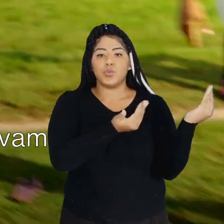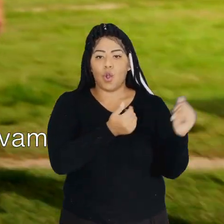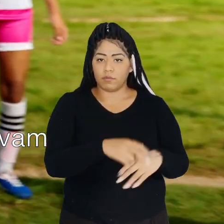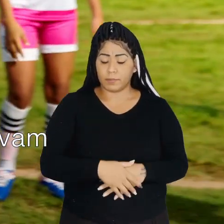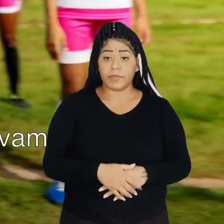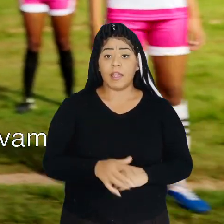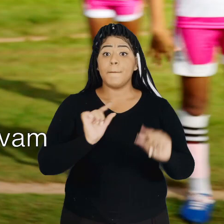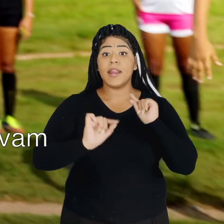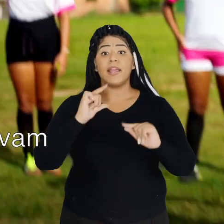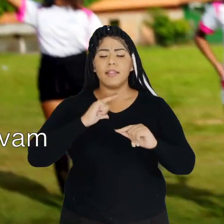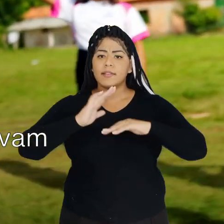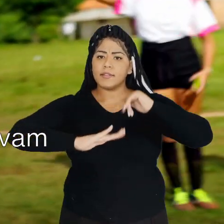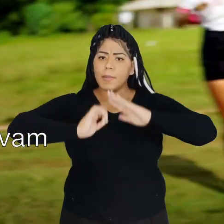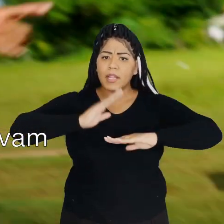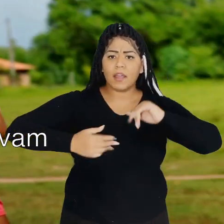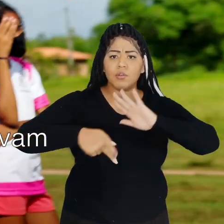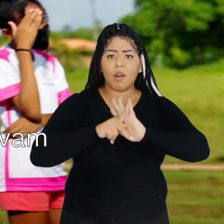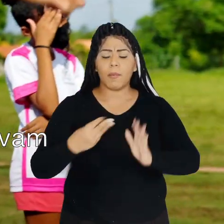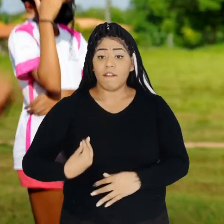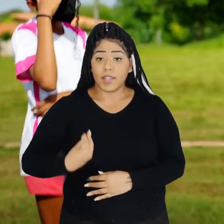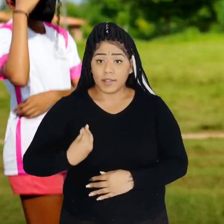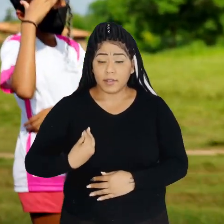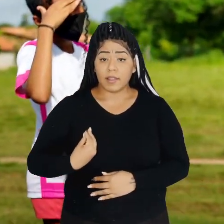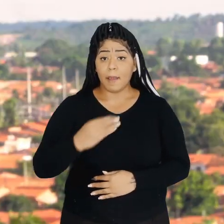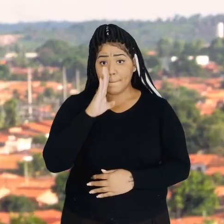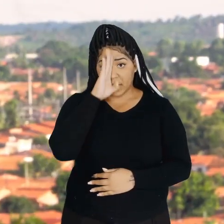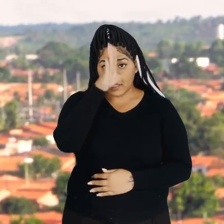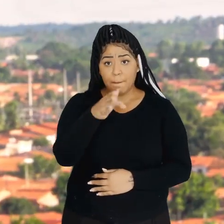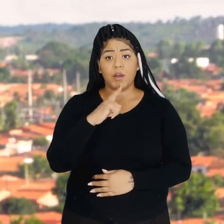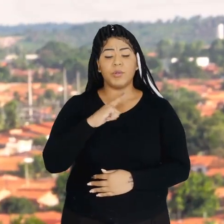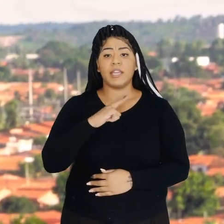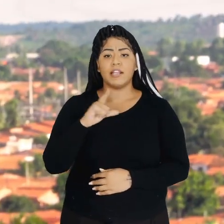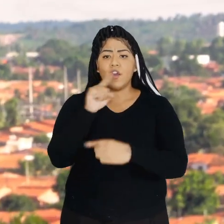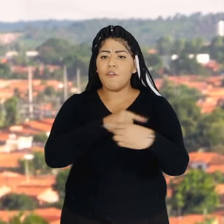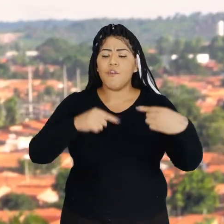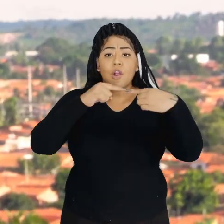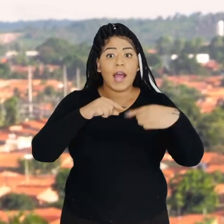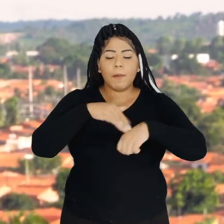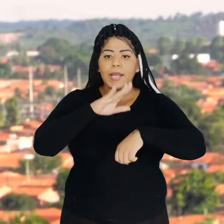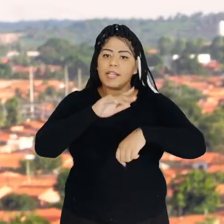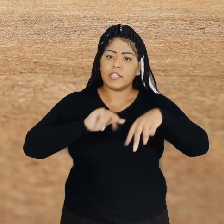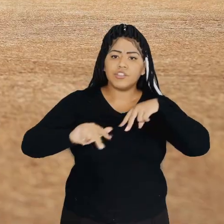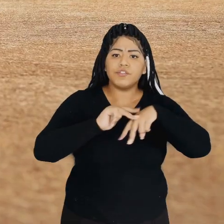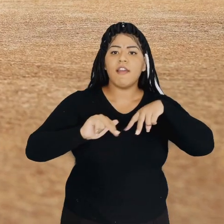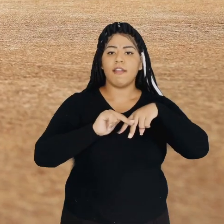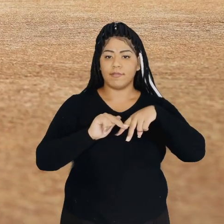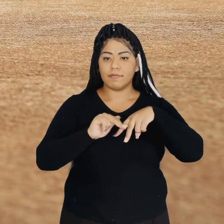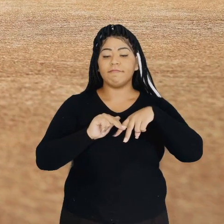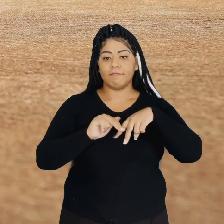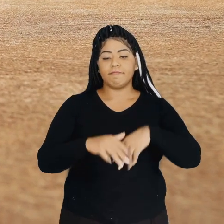eles se engajem, desenvolvam as habilidades para a vida e principalmente para que eles estejam focados na equidade de gênero.